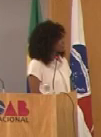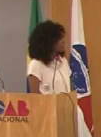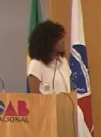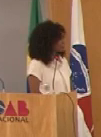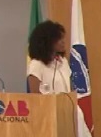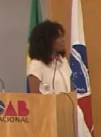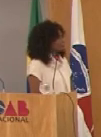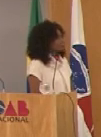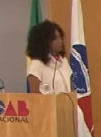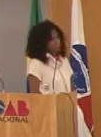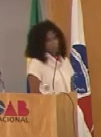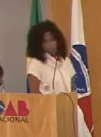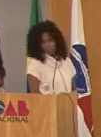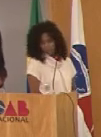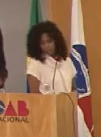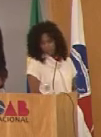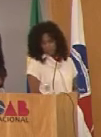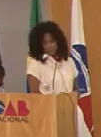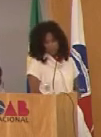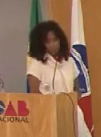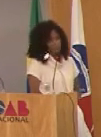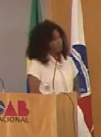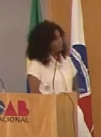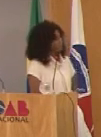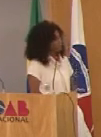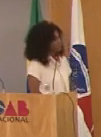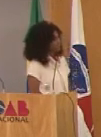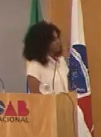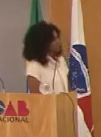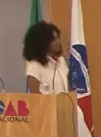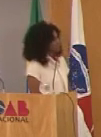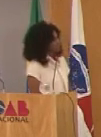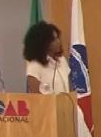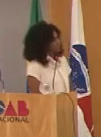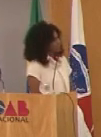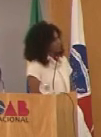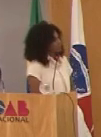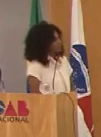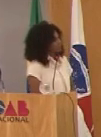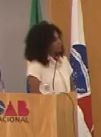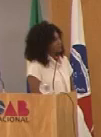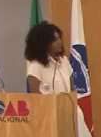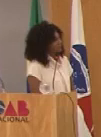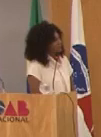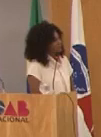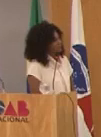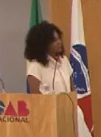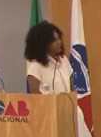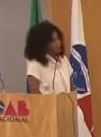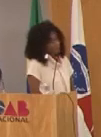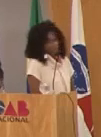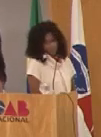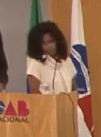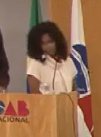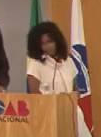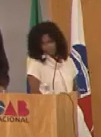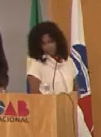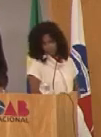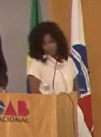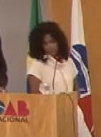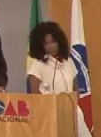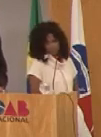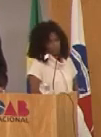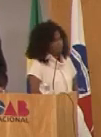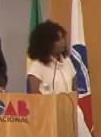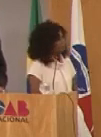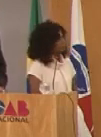queria falar e agradeço a todos pela sua oportunidade e afirmo a importância da SBPC face a esse